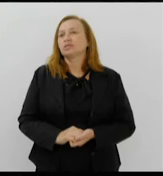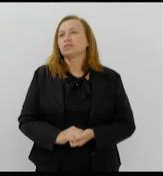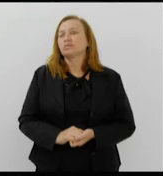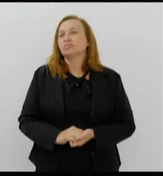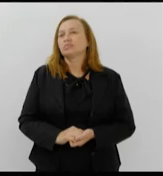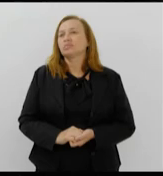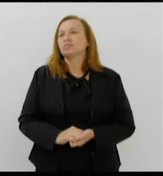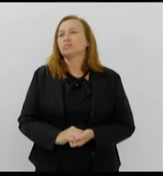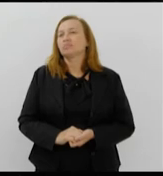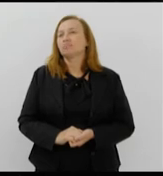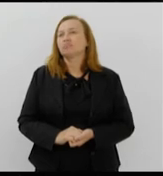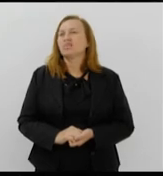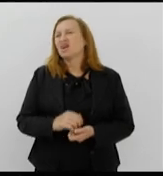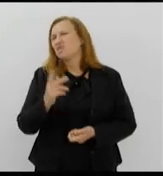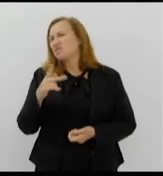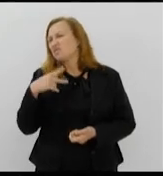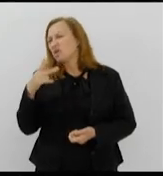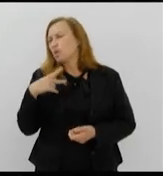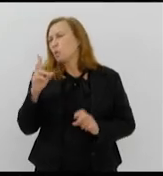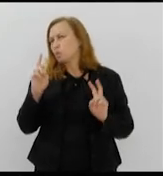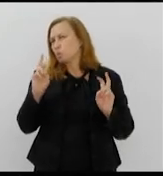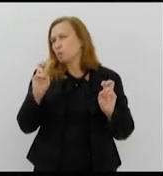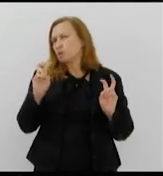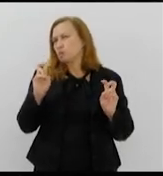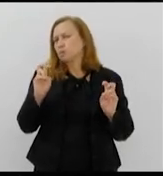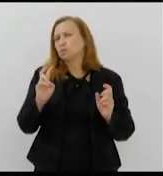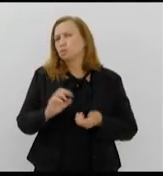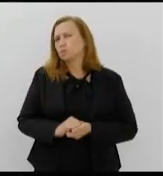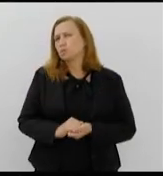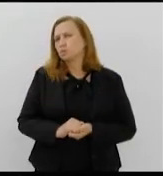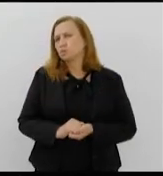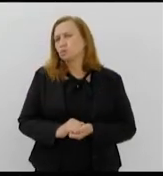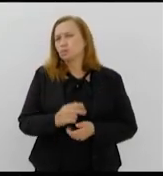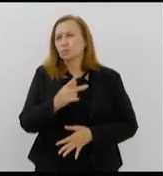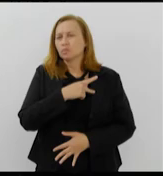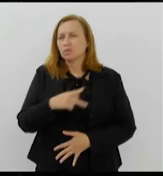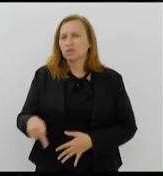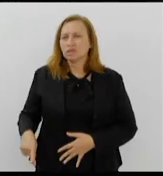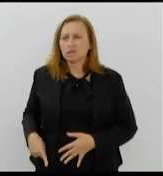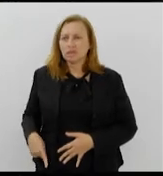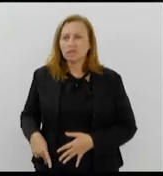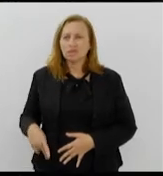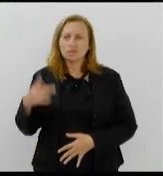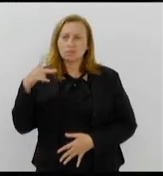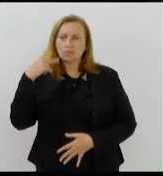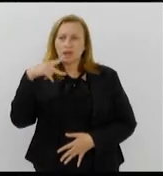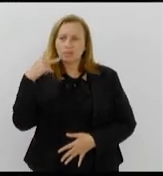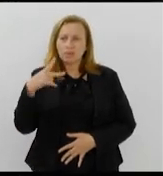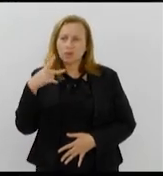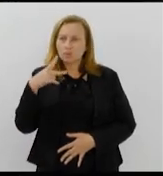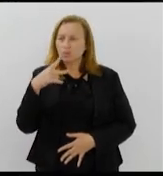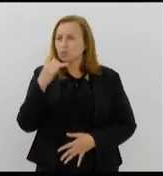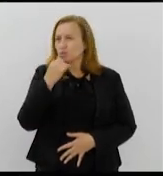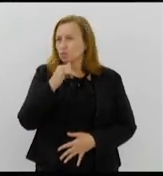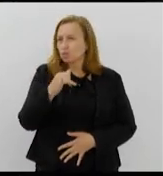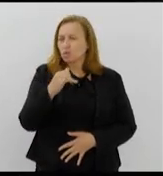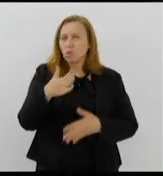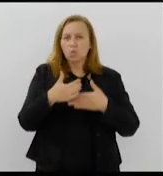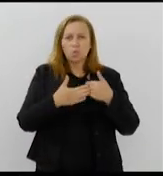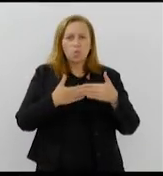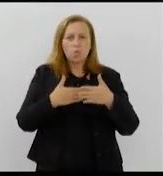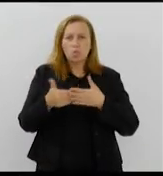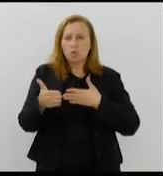indireta, se falou sobre isso. Presidente do Parlamento Fluminense, ou de